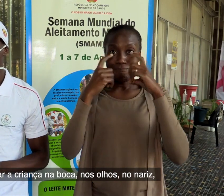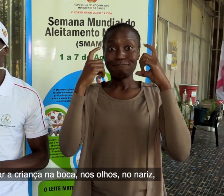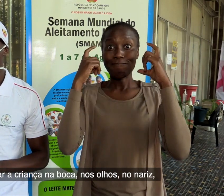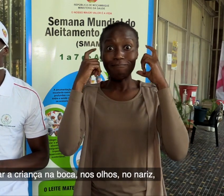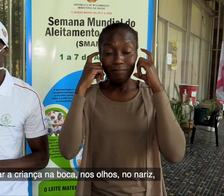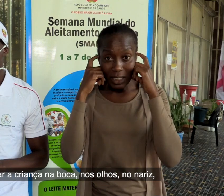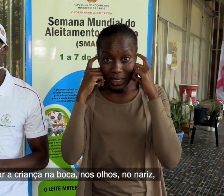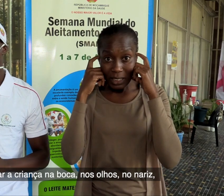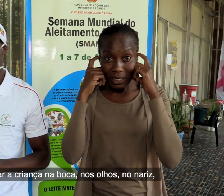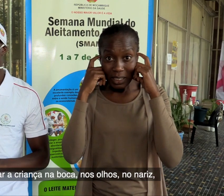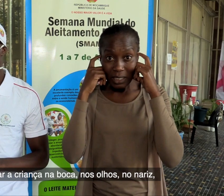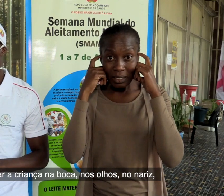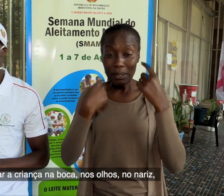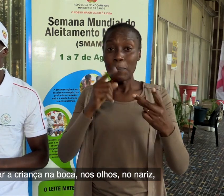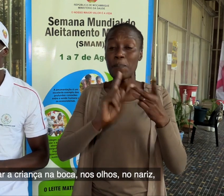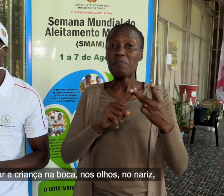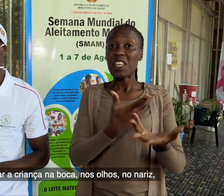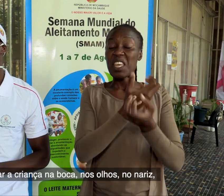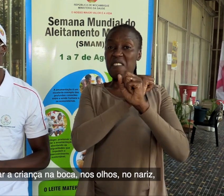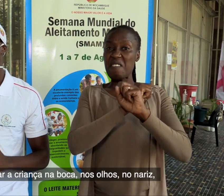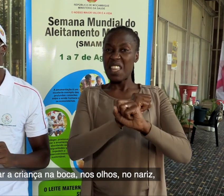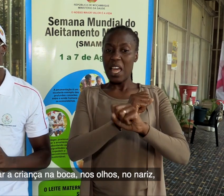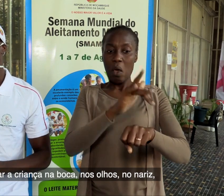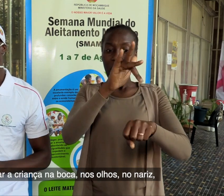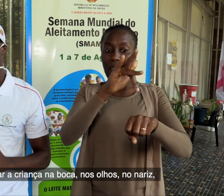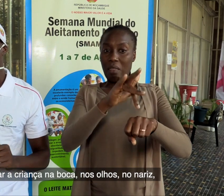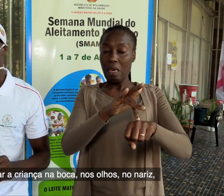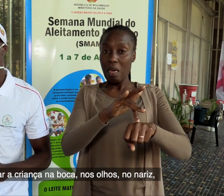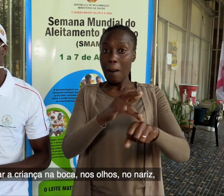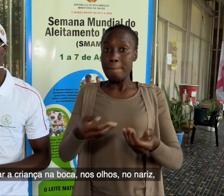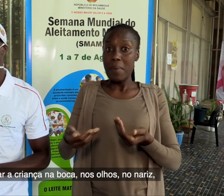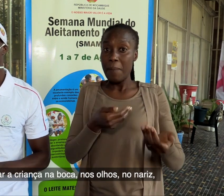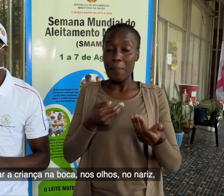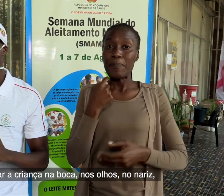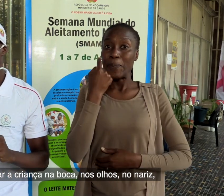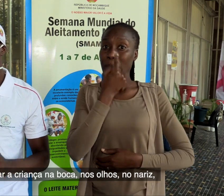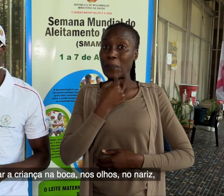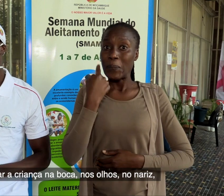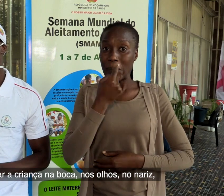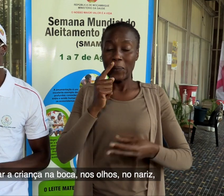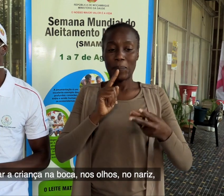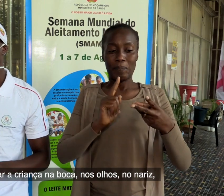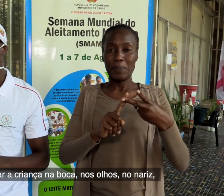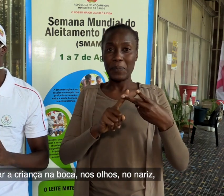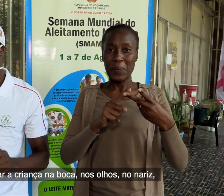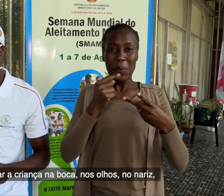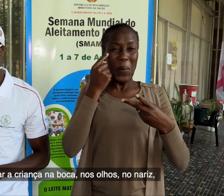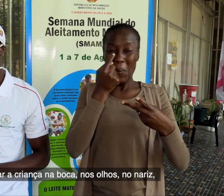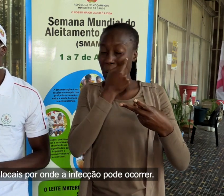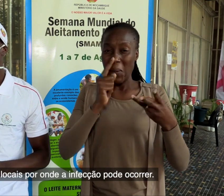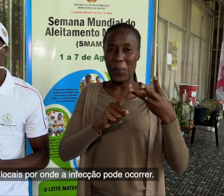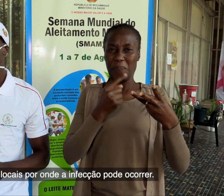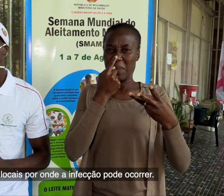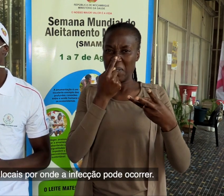ou seja evitar tocar a criança na parte da boca dos olhos do